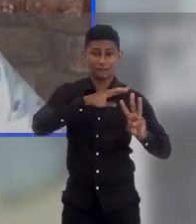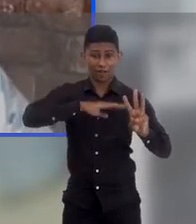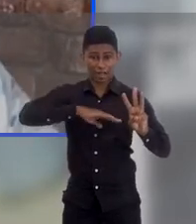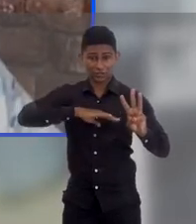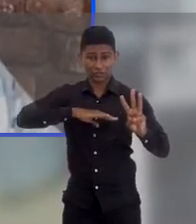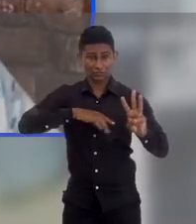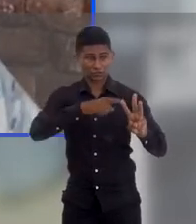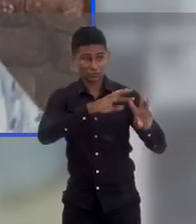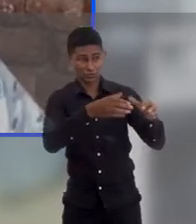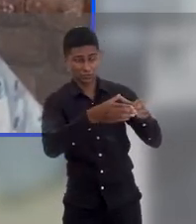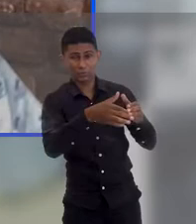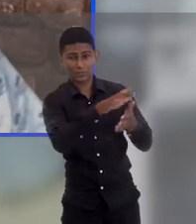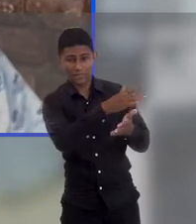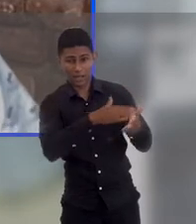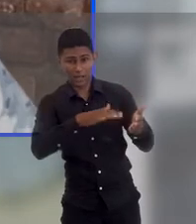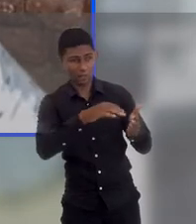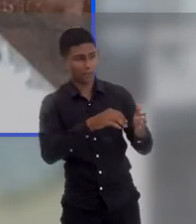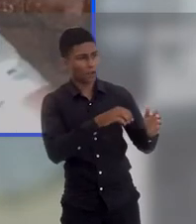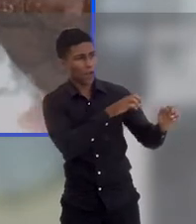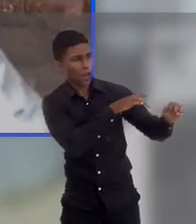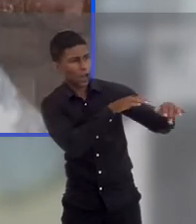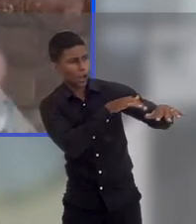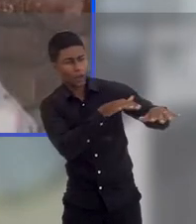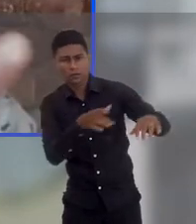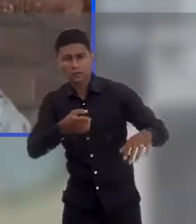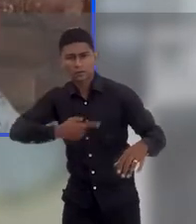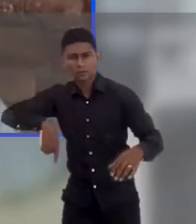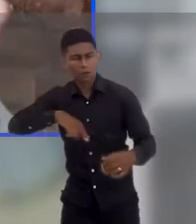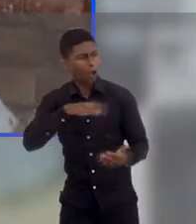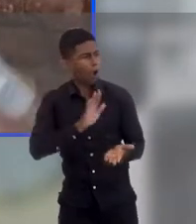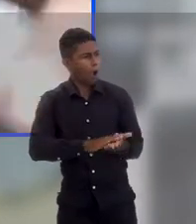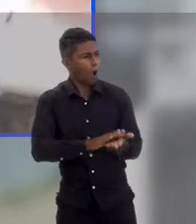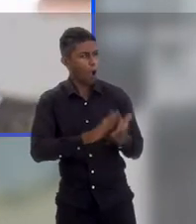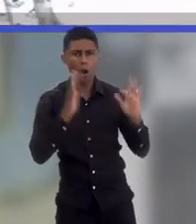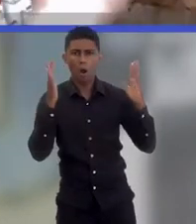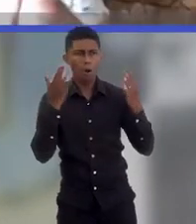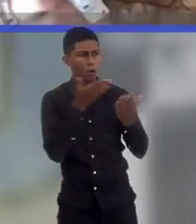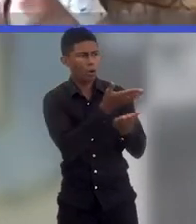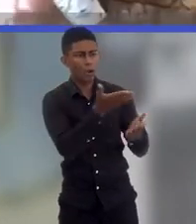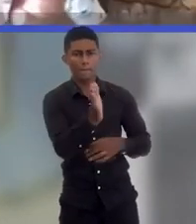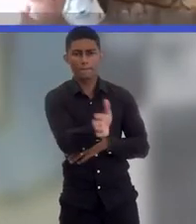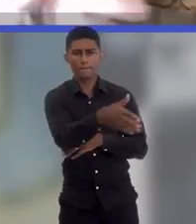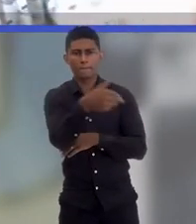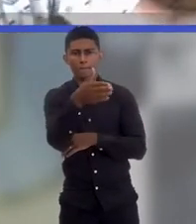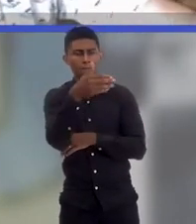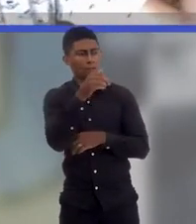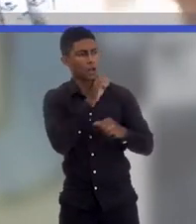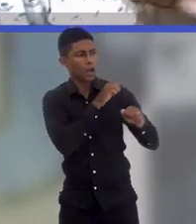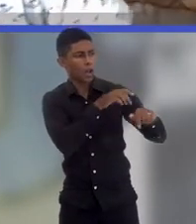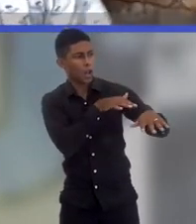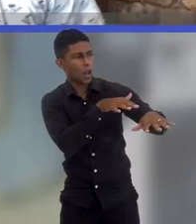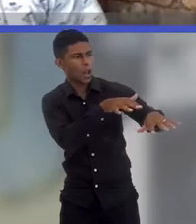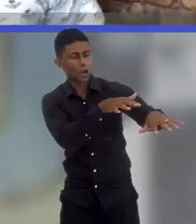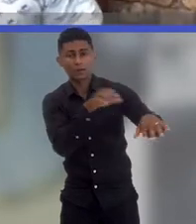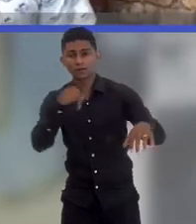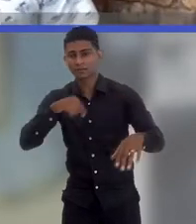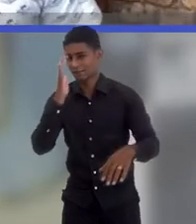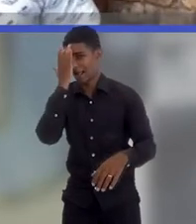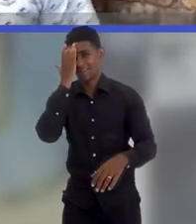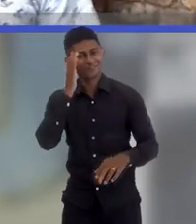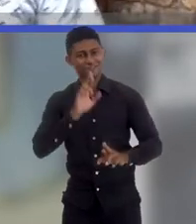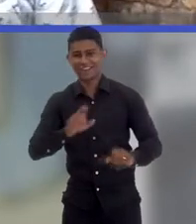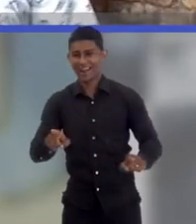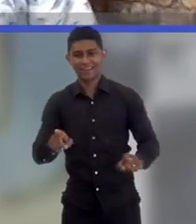coisa vascaínos e tal. E que foi, a gente aplaudiu a bandeira do Flamengo, do Fluminense, do Vasco, né? A gente tem